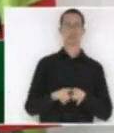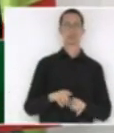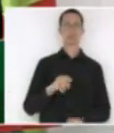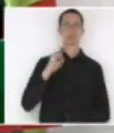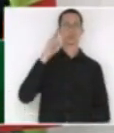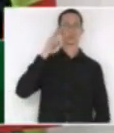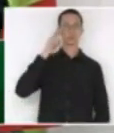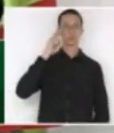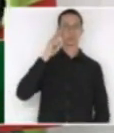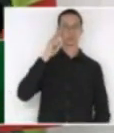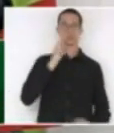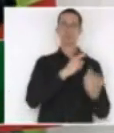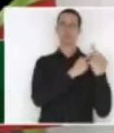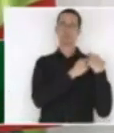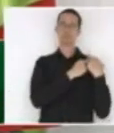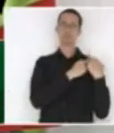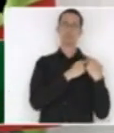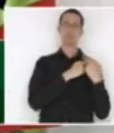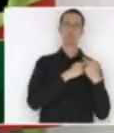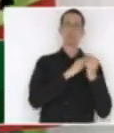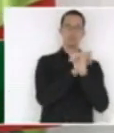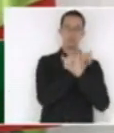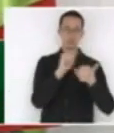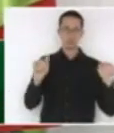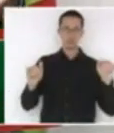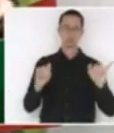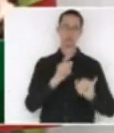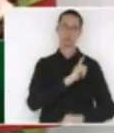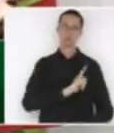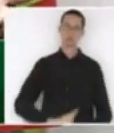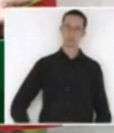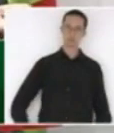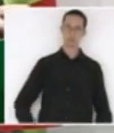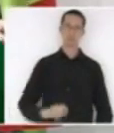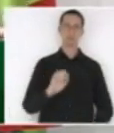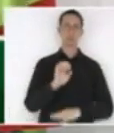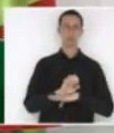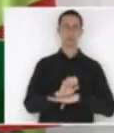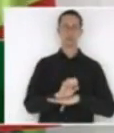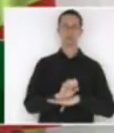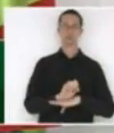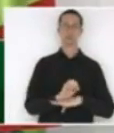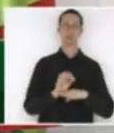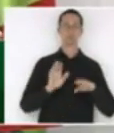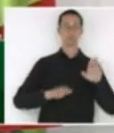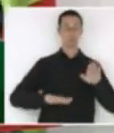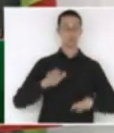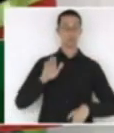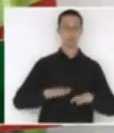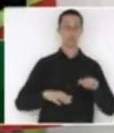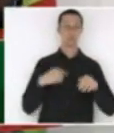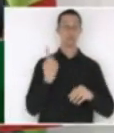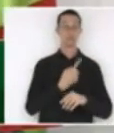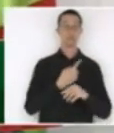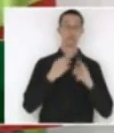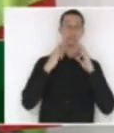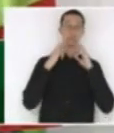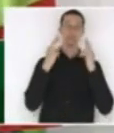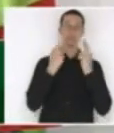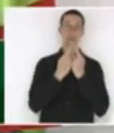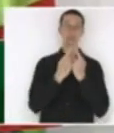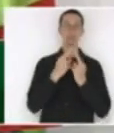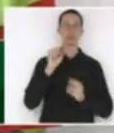sentimento ao governo do Estado. E, quem sabe, uma audiência nossa dos parlamentares do Sul em conjunto para resolver as